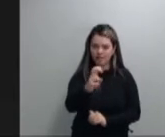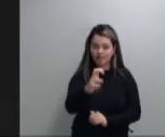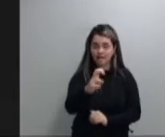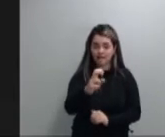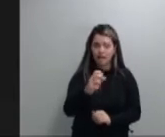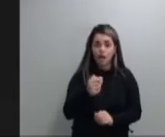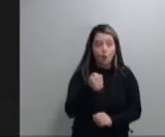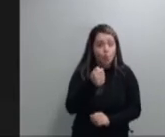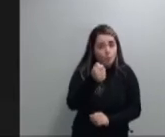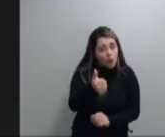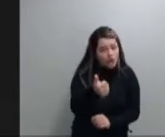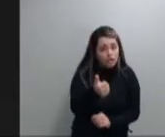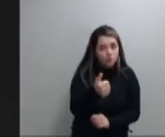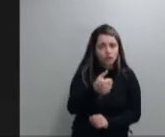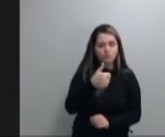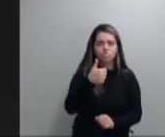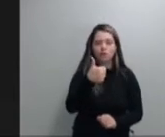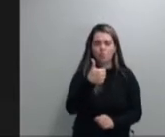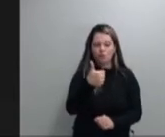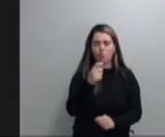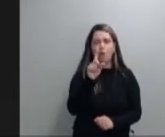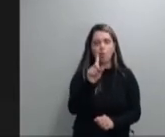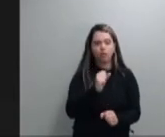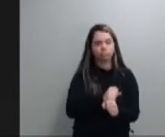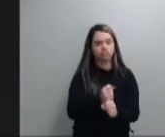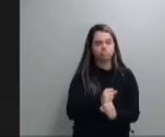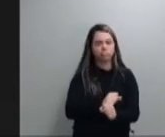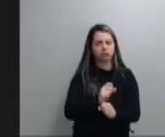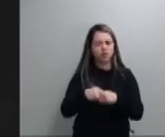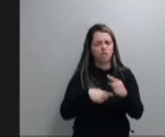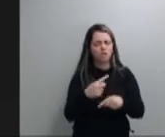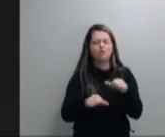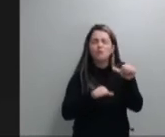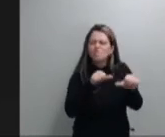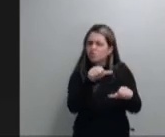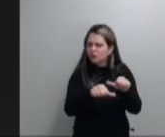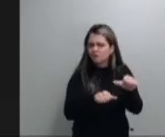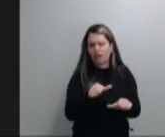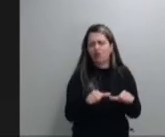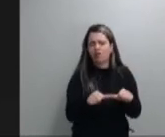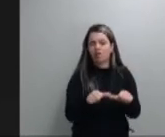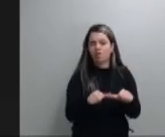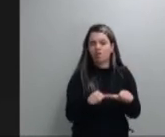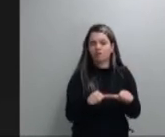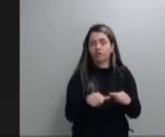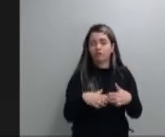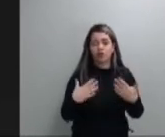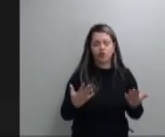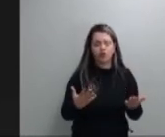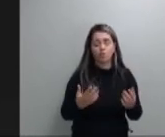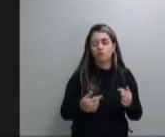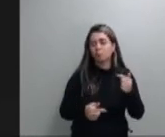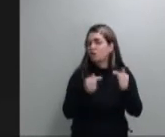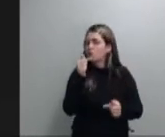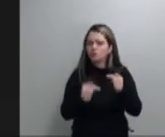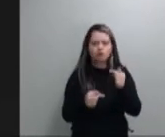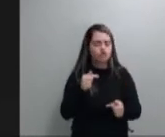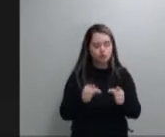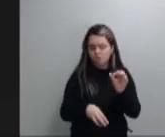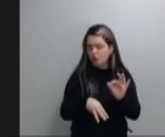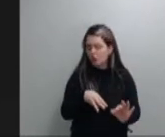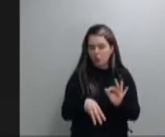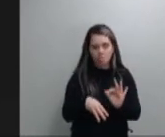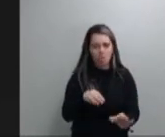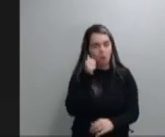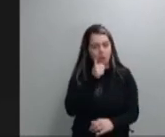essa mesma regra por ela fixada. Não se discute aqui, ministra Regina, já adianto, não se discute,